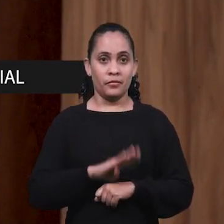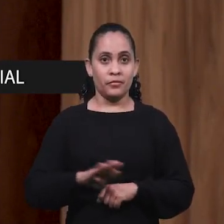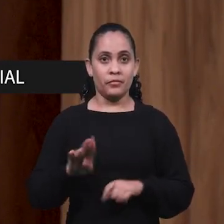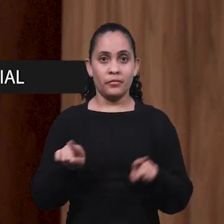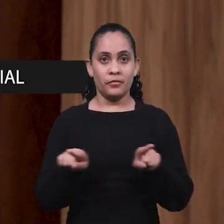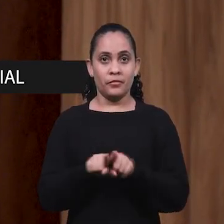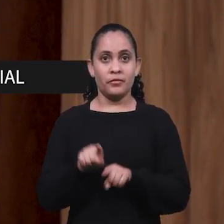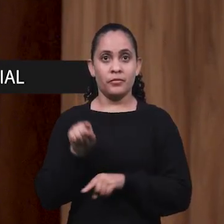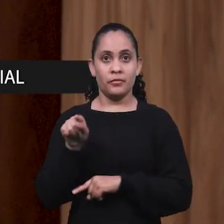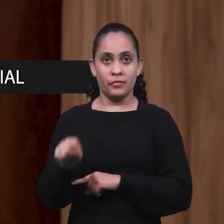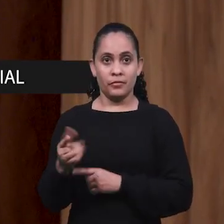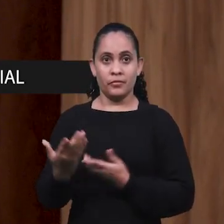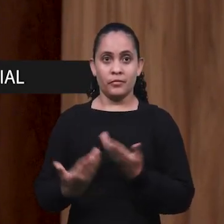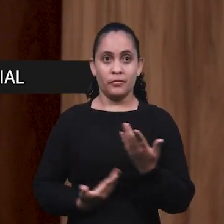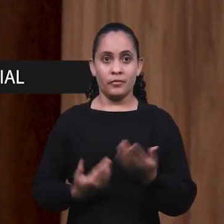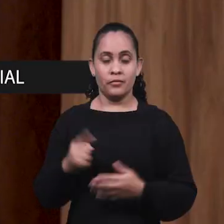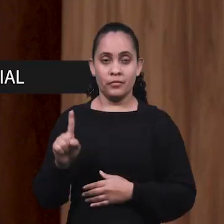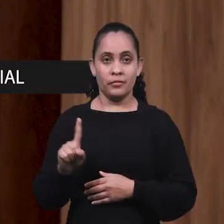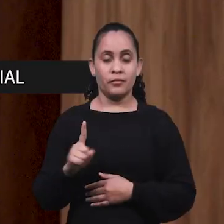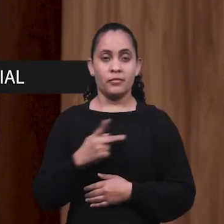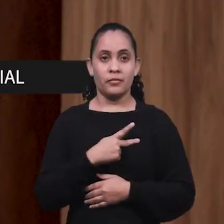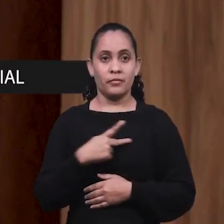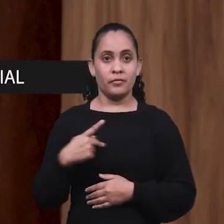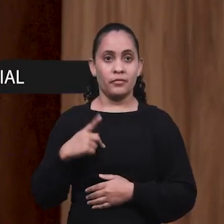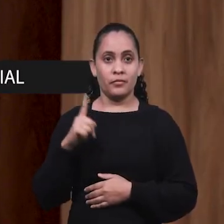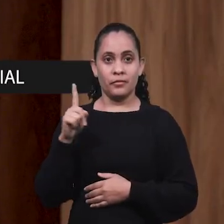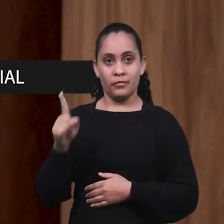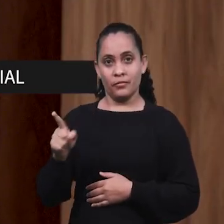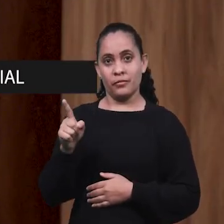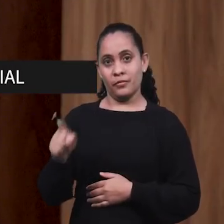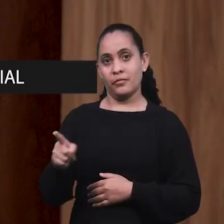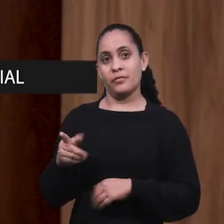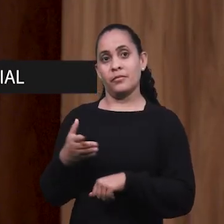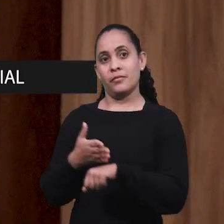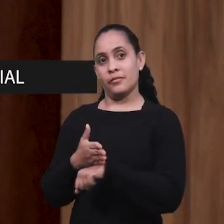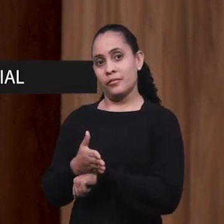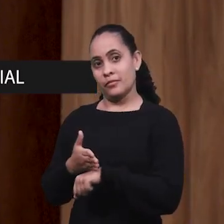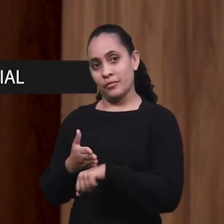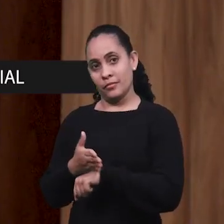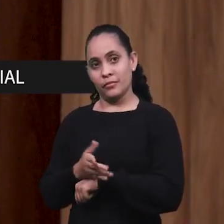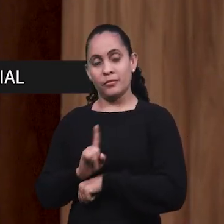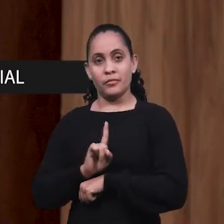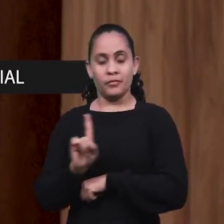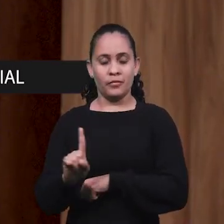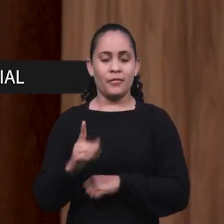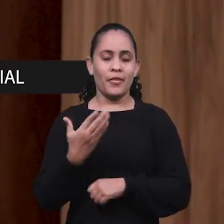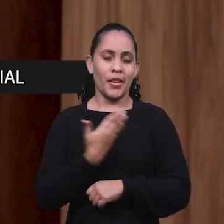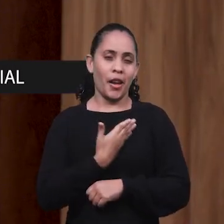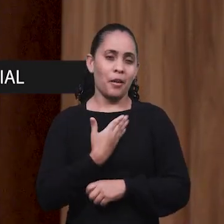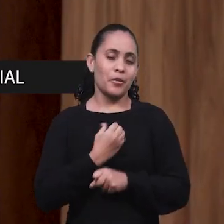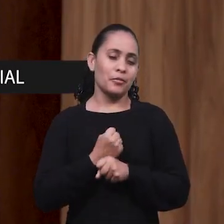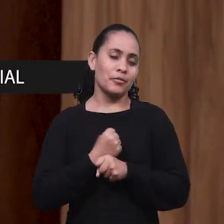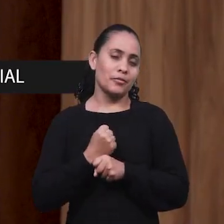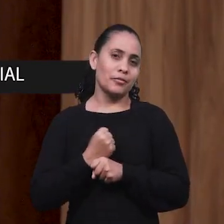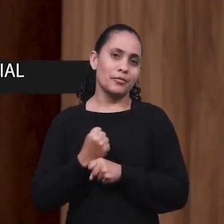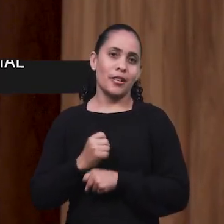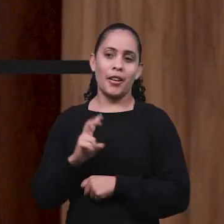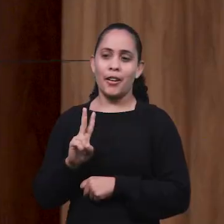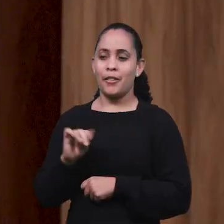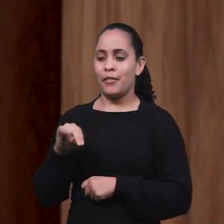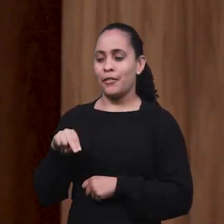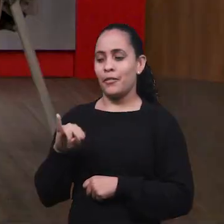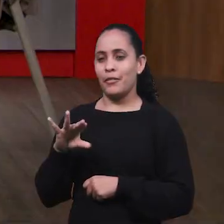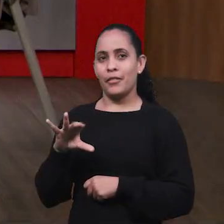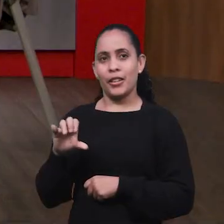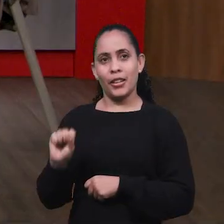de Goiabeira, pastor ungido, está lá na igreja de Goiabeira, o nosso querido amigo de muitos anos, Vinícius Lima